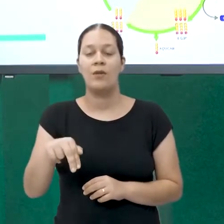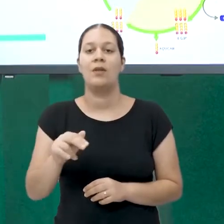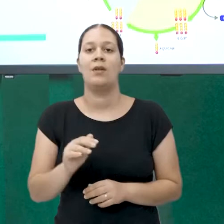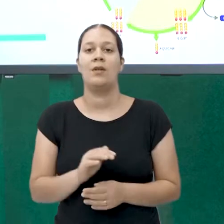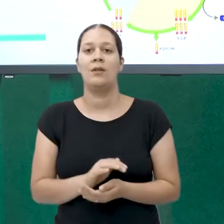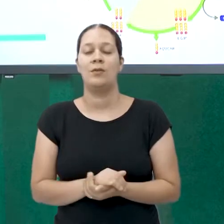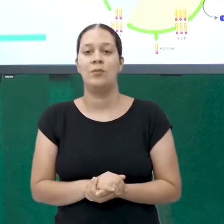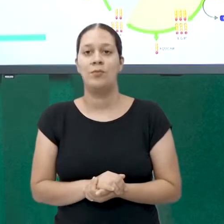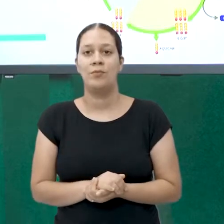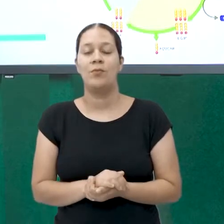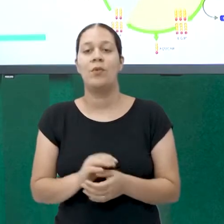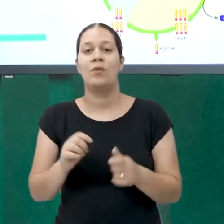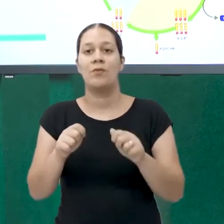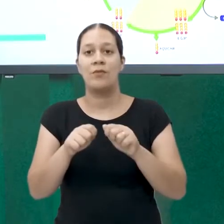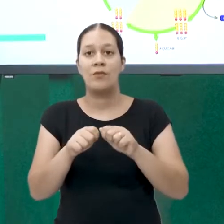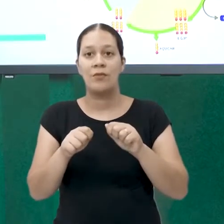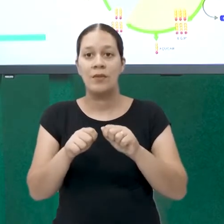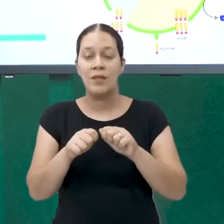com a rubisco.